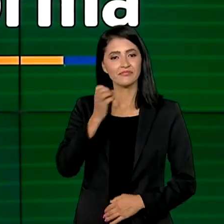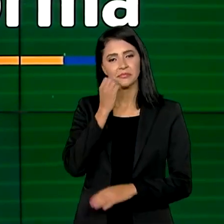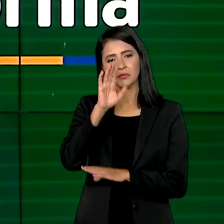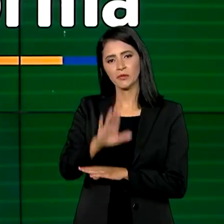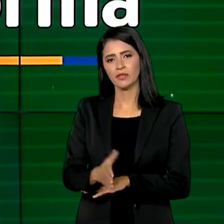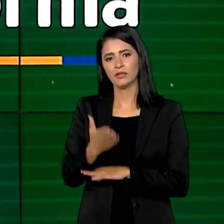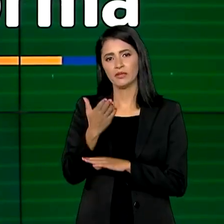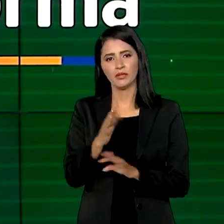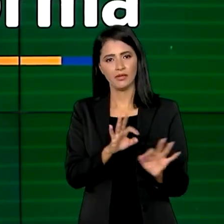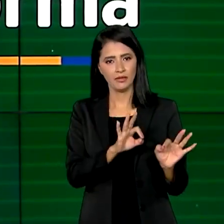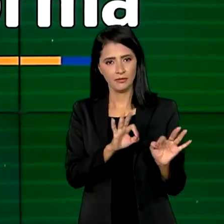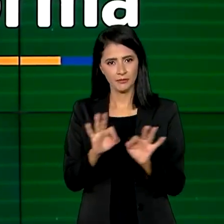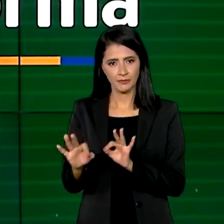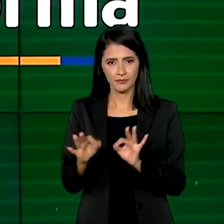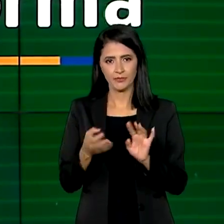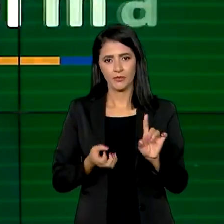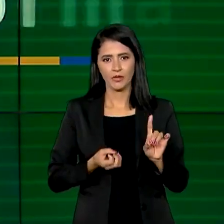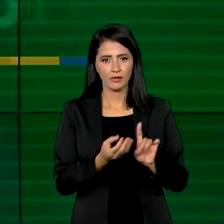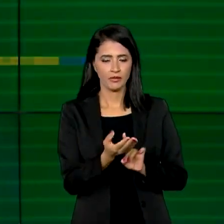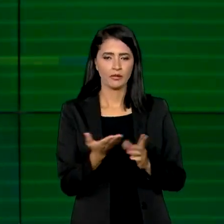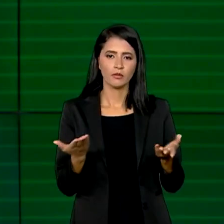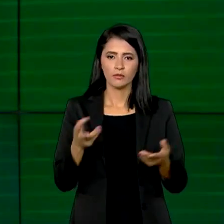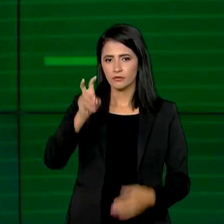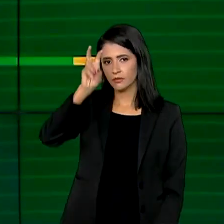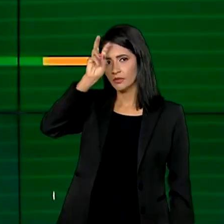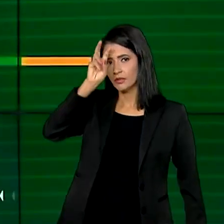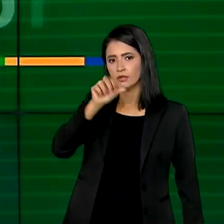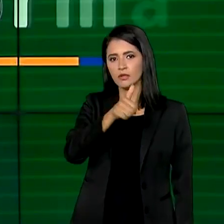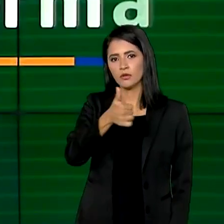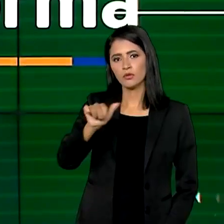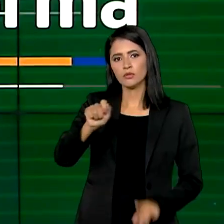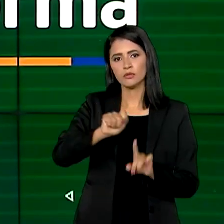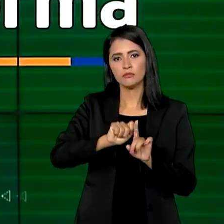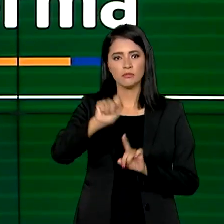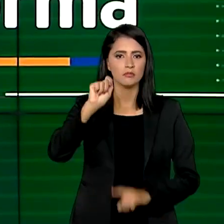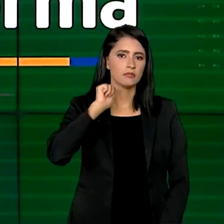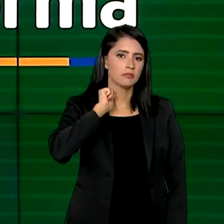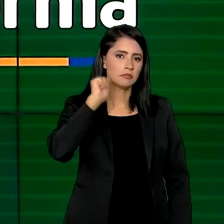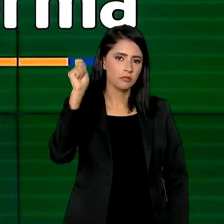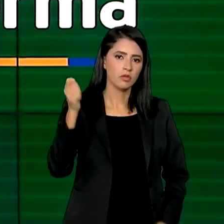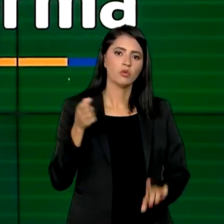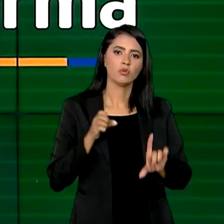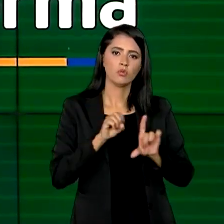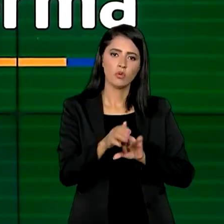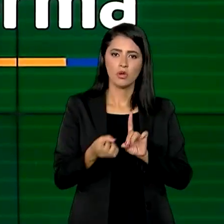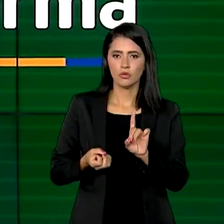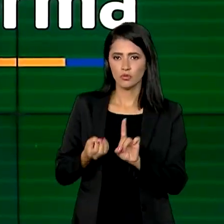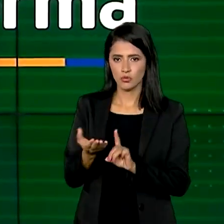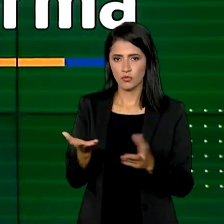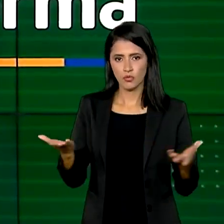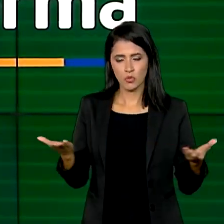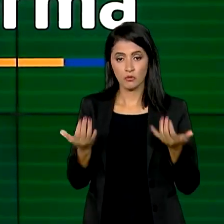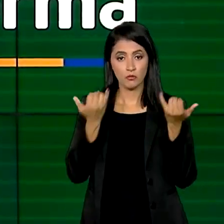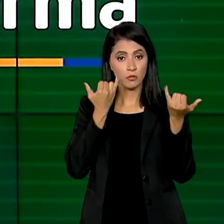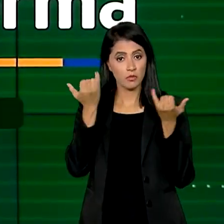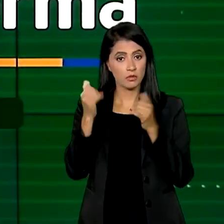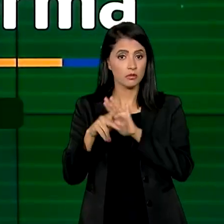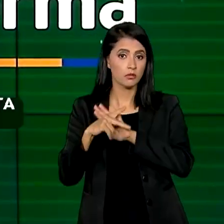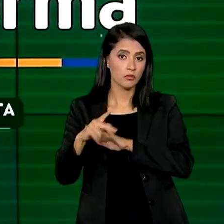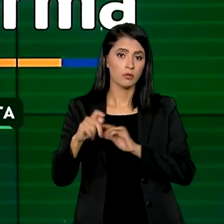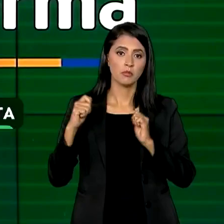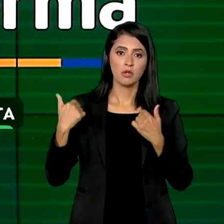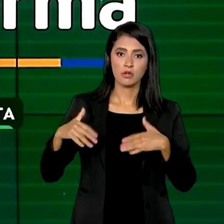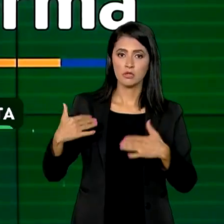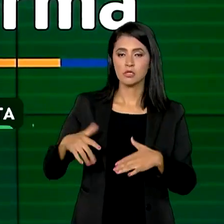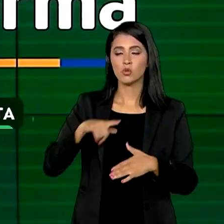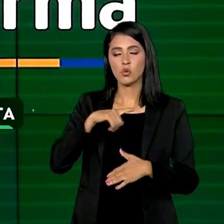Olá, boa tarde para você que acompanha o canal Gov nesta quinta-feira, 11 de abril. Estamos no ar com o Gov Informa, trazendo as notícias e